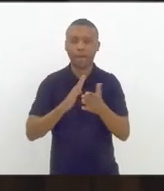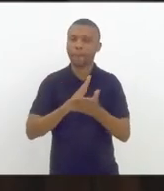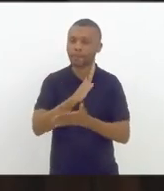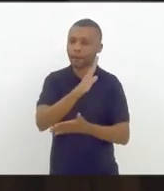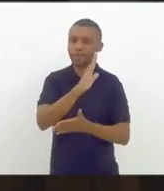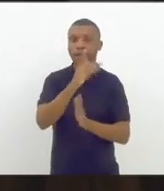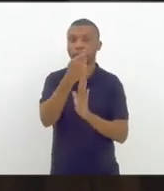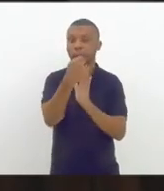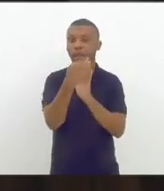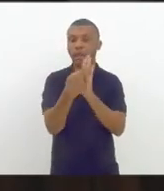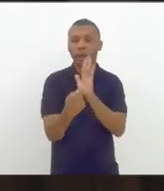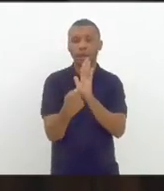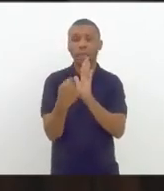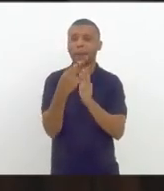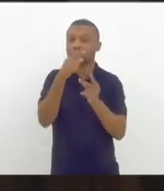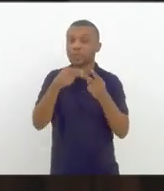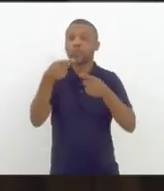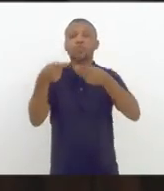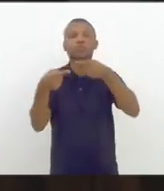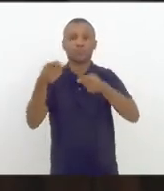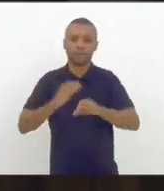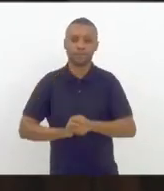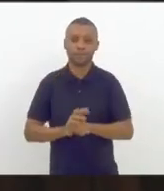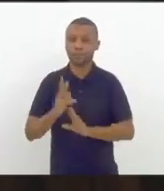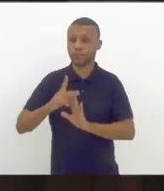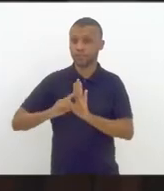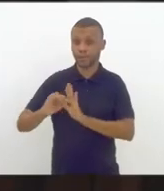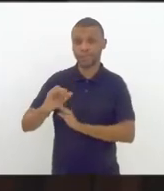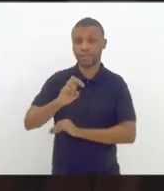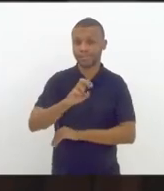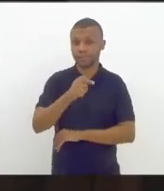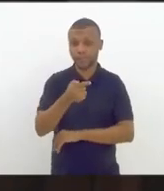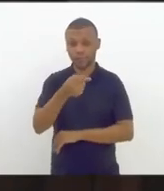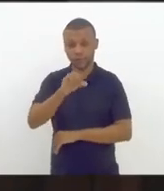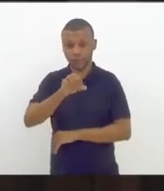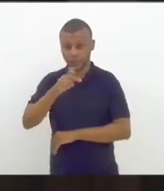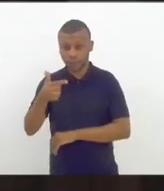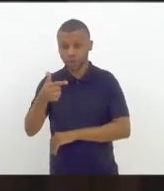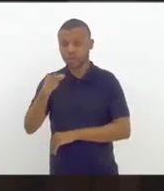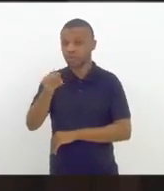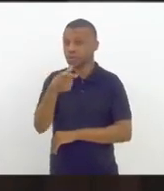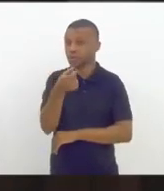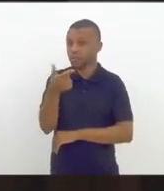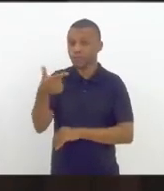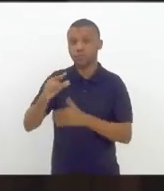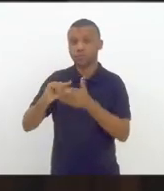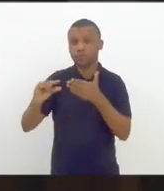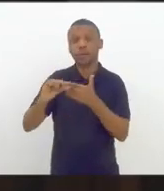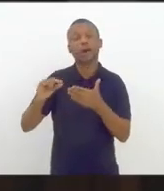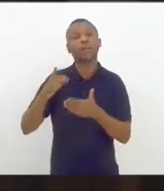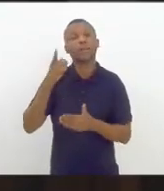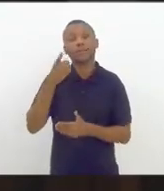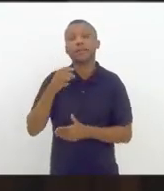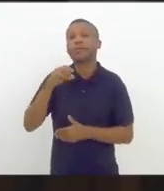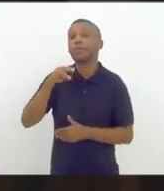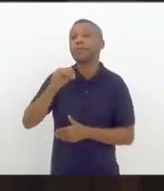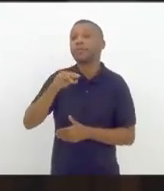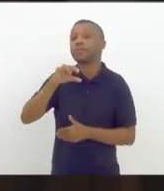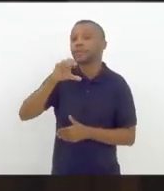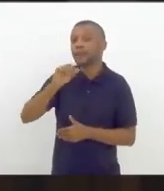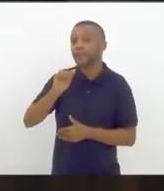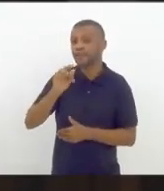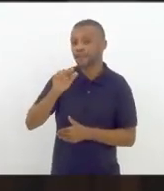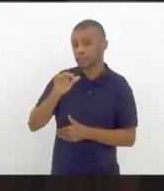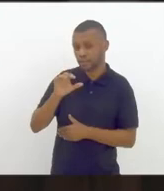redação do vencido para a segunda discussão. Projeto de lei 579-22, de autoria da deputada Mônica Francisco, que altera a